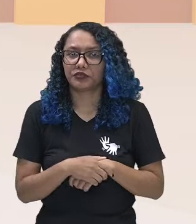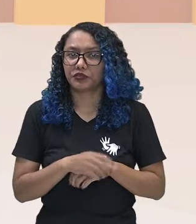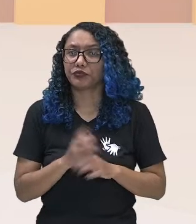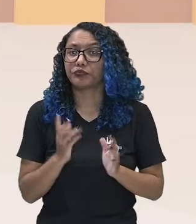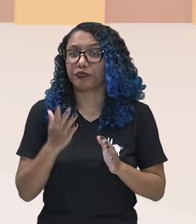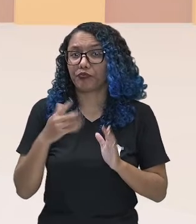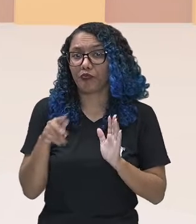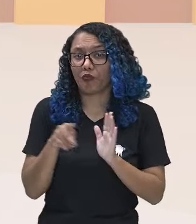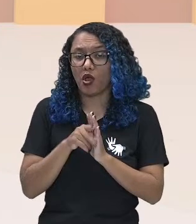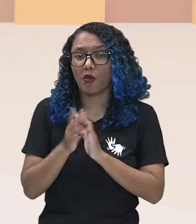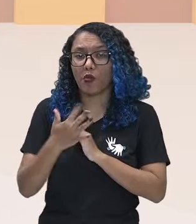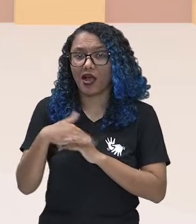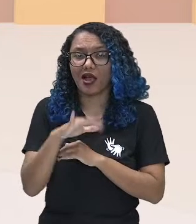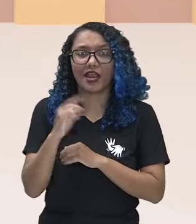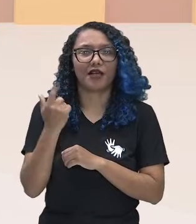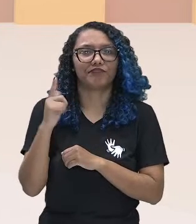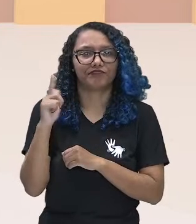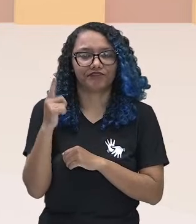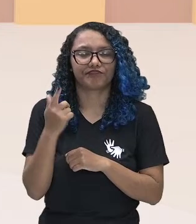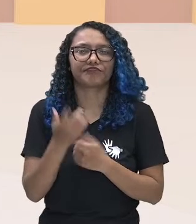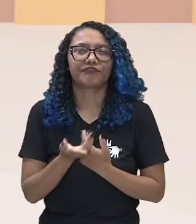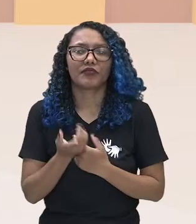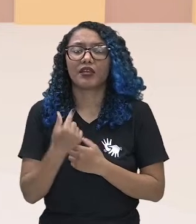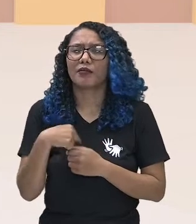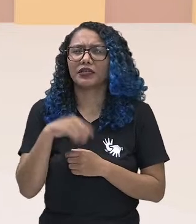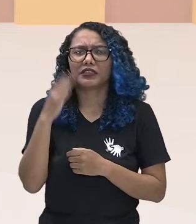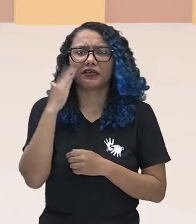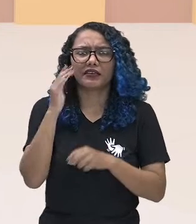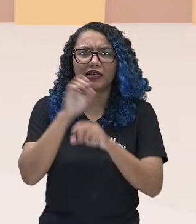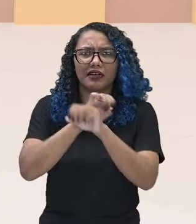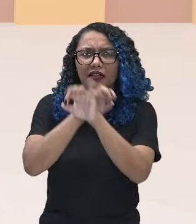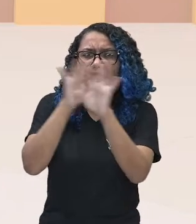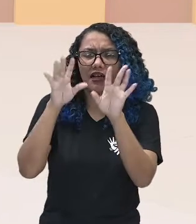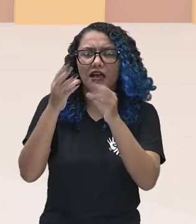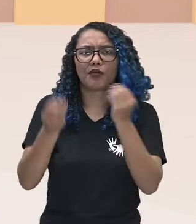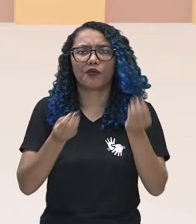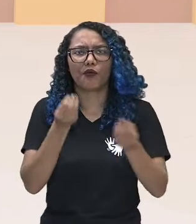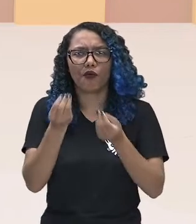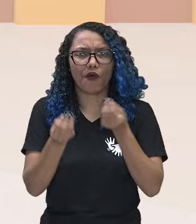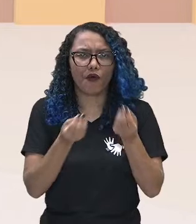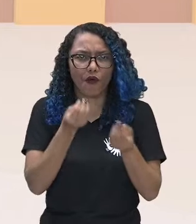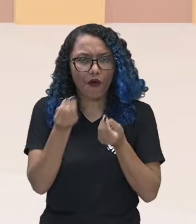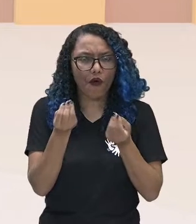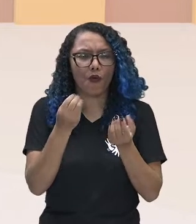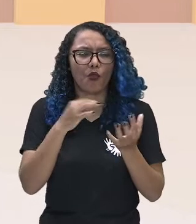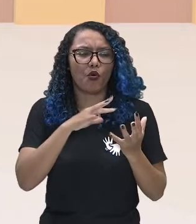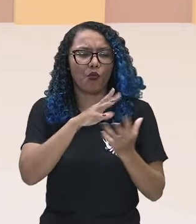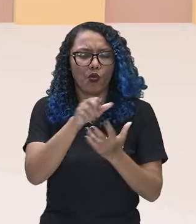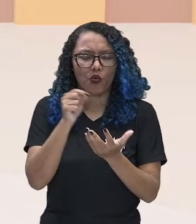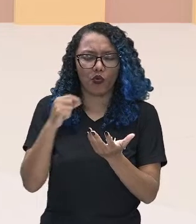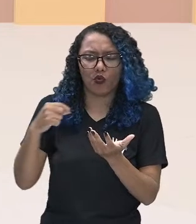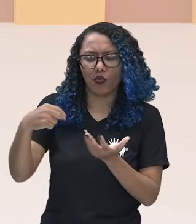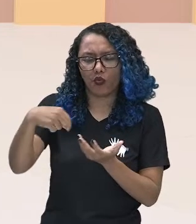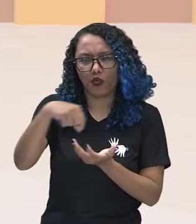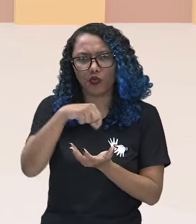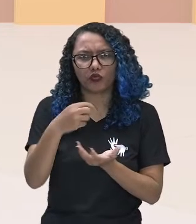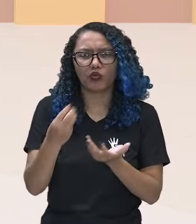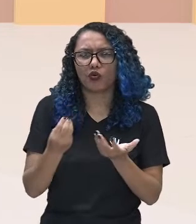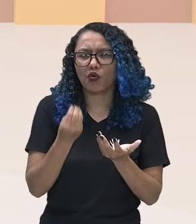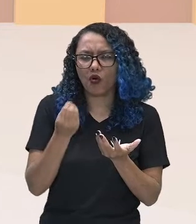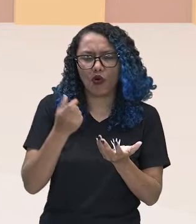para a gente ter aí um melhor entendimento do que acontece no nosso planeta, o que acontece aí no